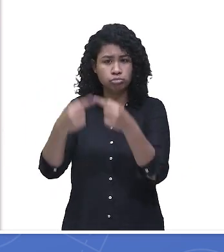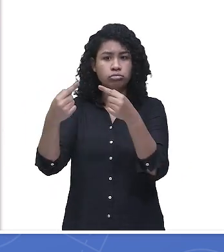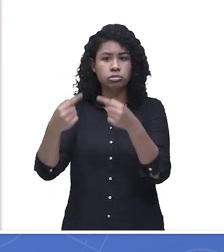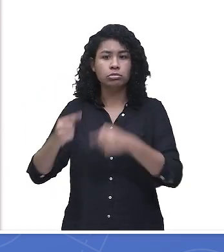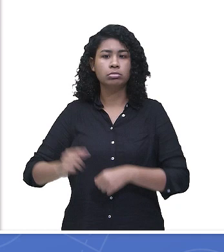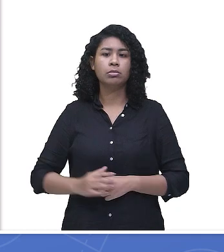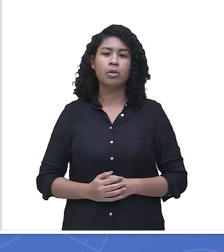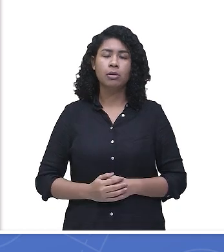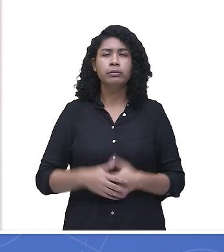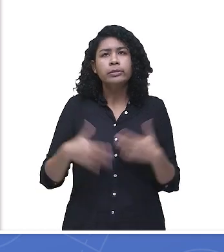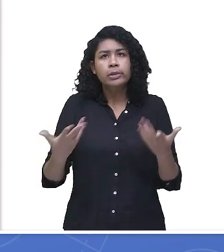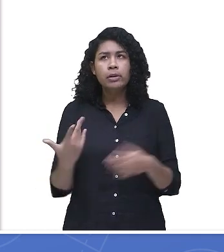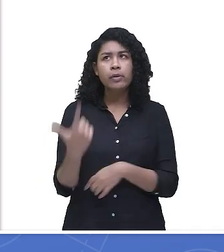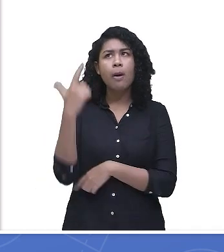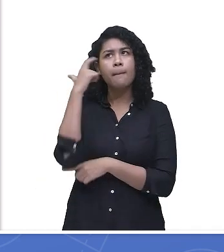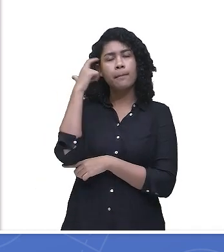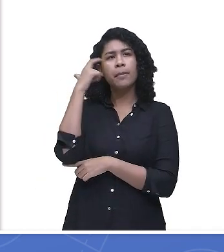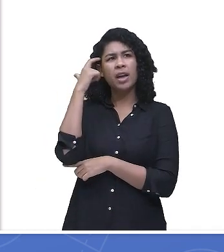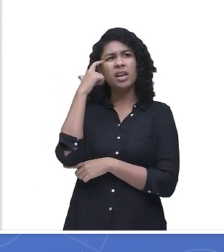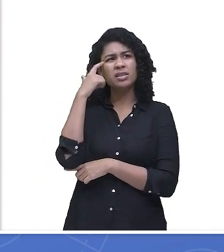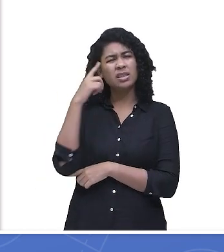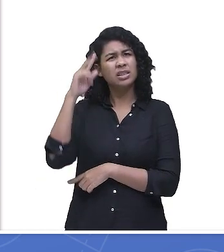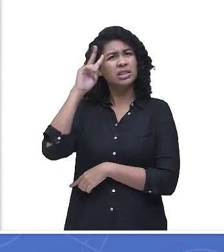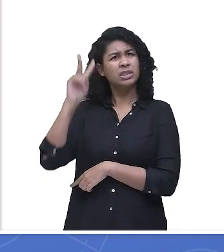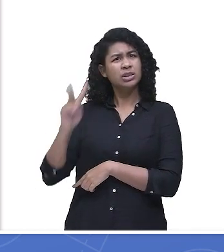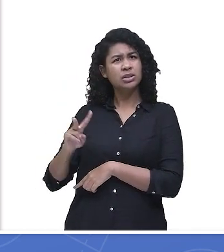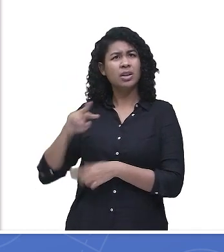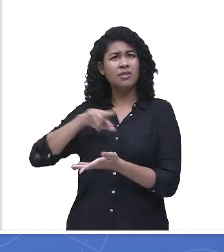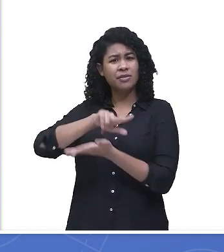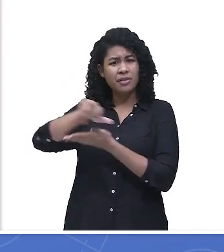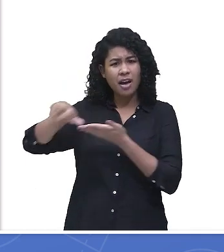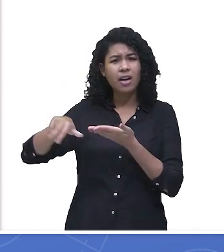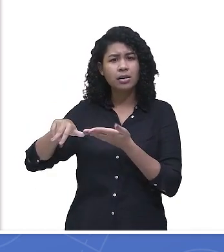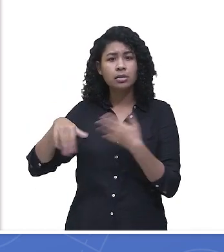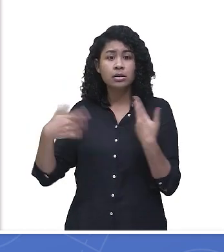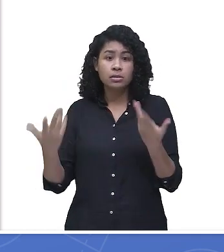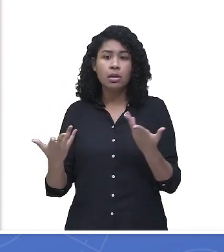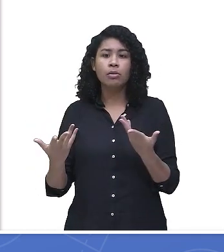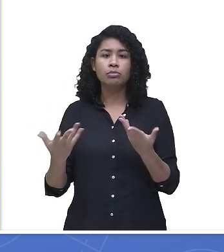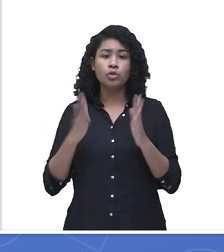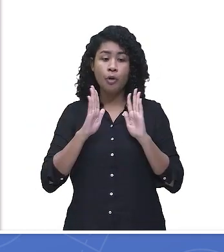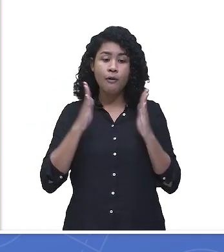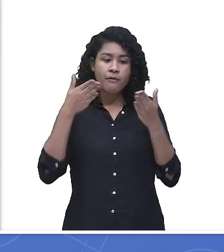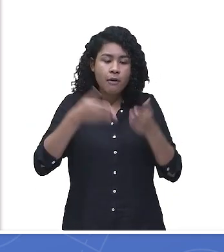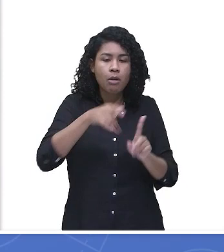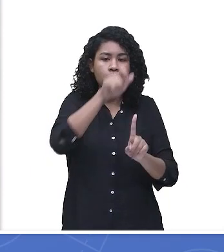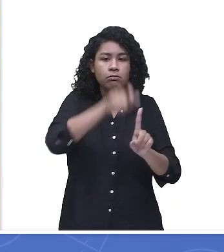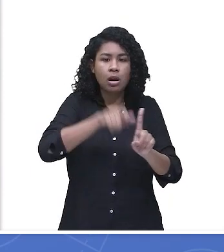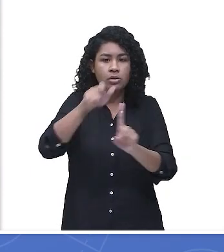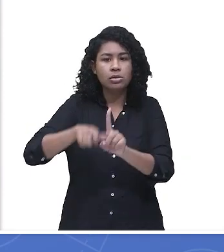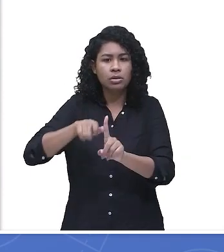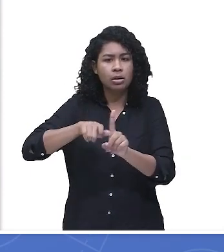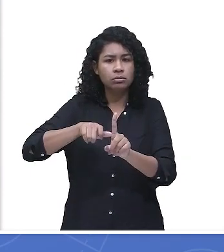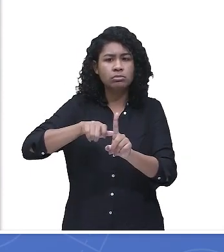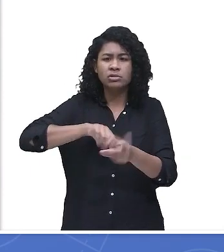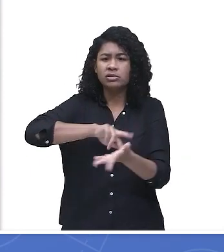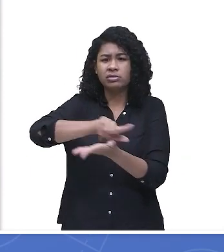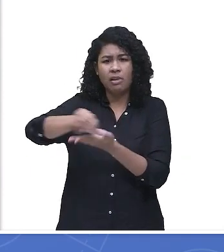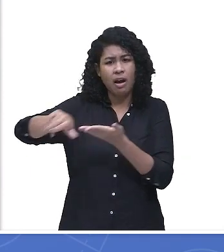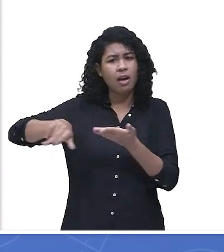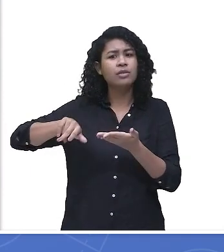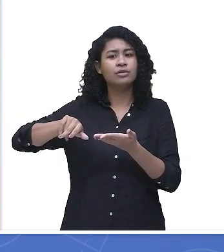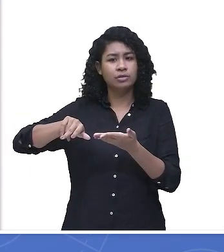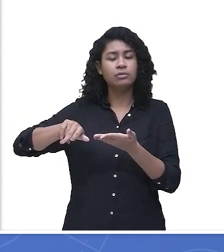gente pensa em vários enredos, nós podemos ter núcleos diferentes de personagens, né, que vão desenvolver ali as